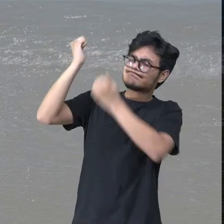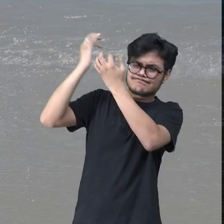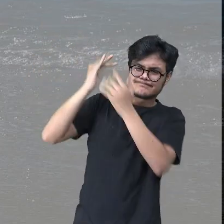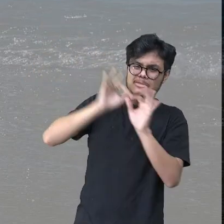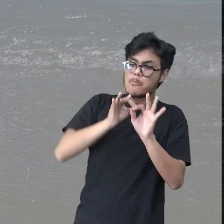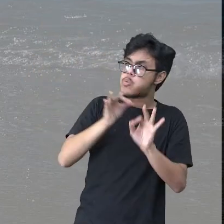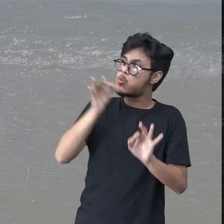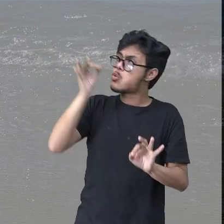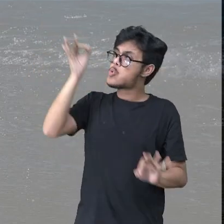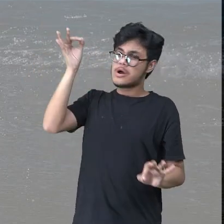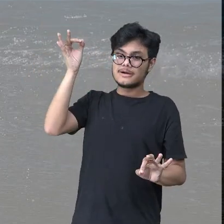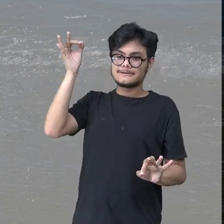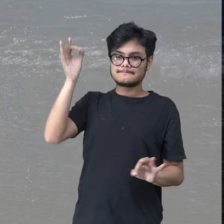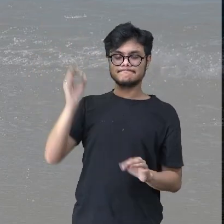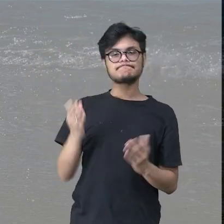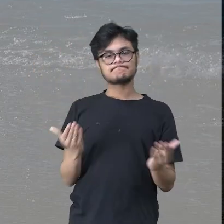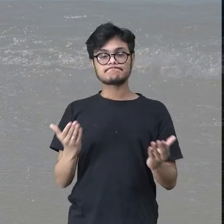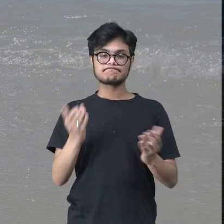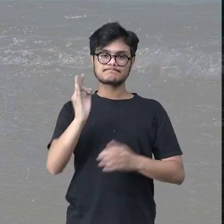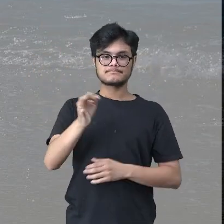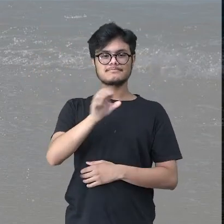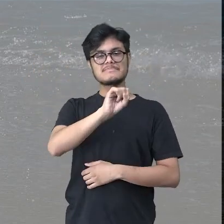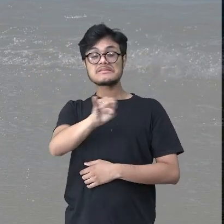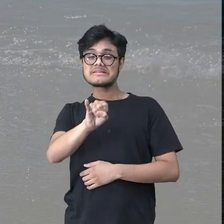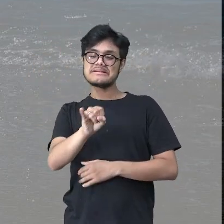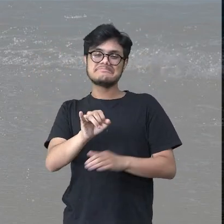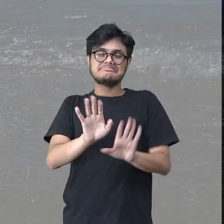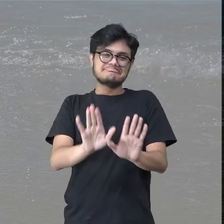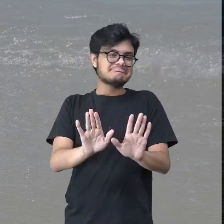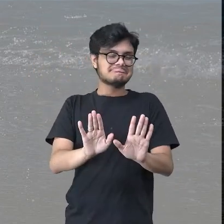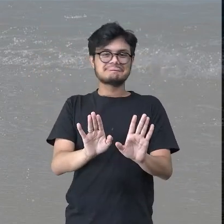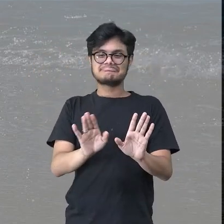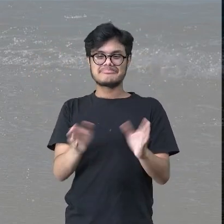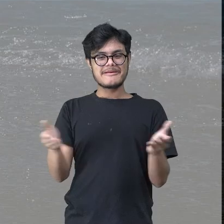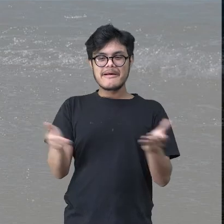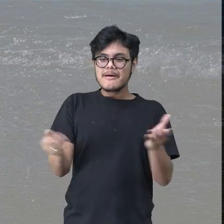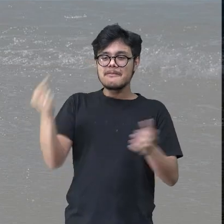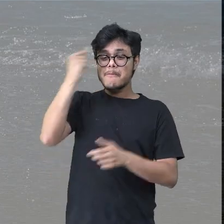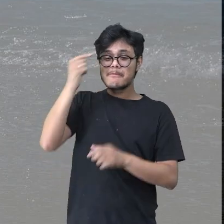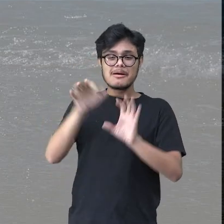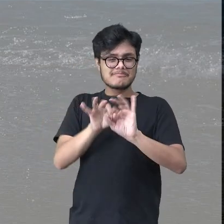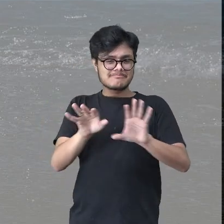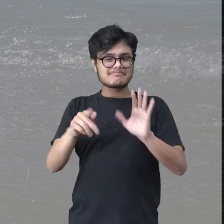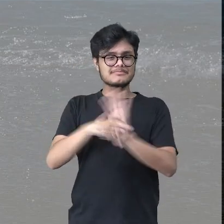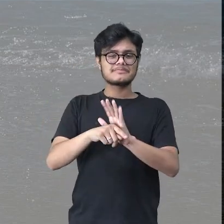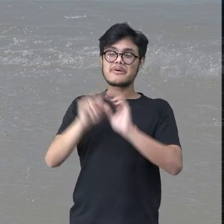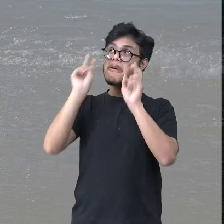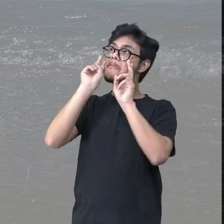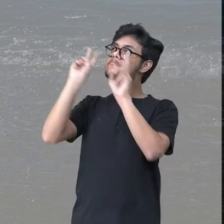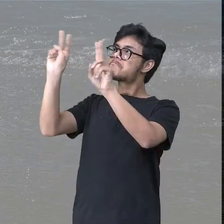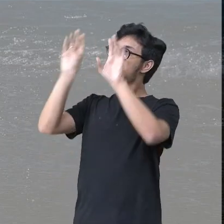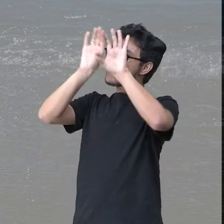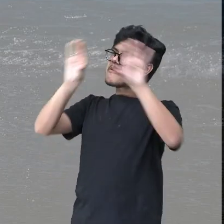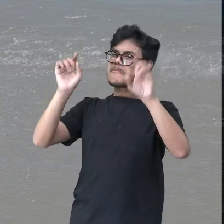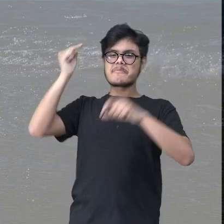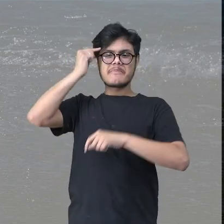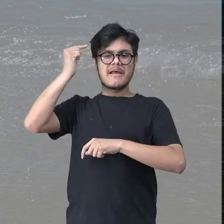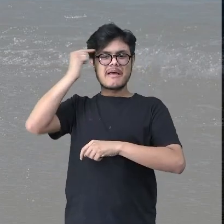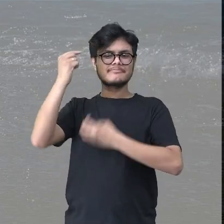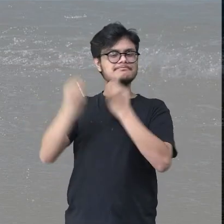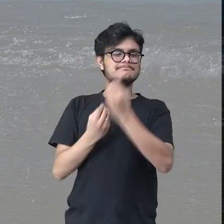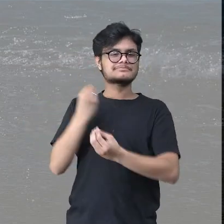nós, né? Então, se você não imaginou aí agora, né? A gente já vai olhar para o céu e pensar aí